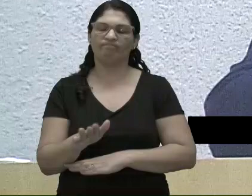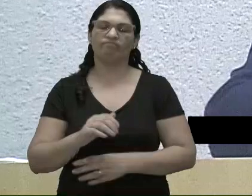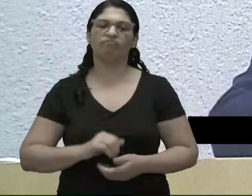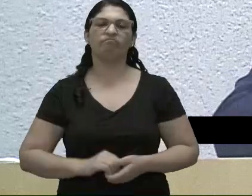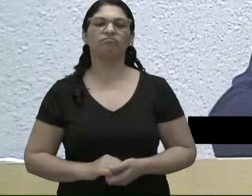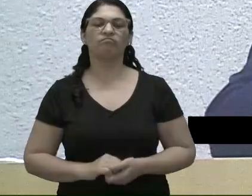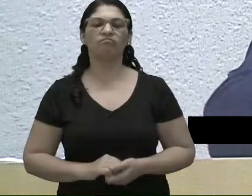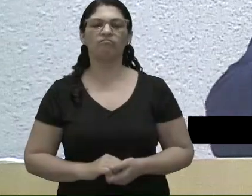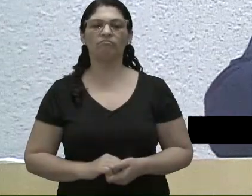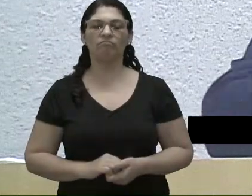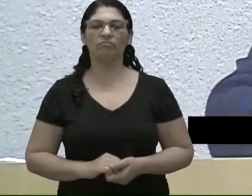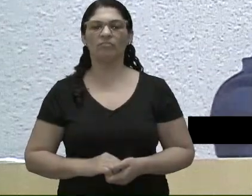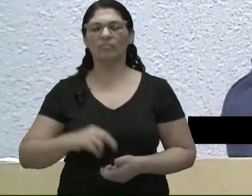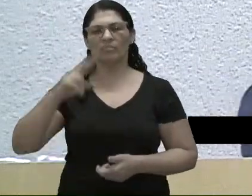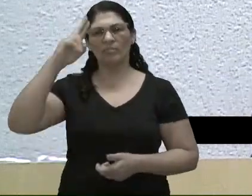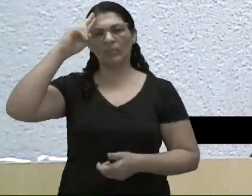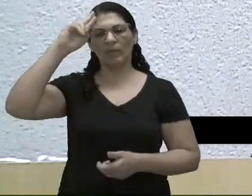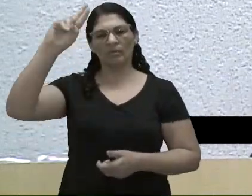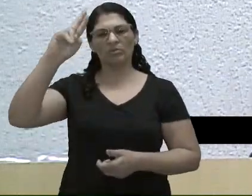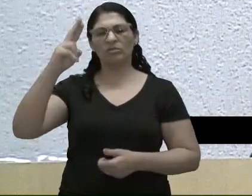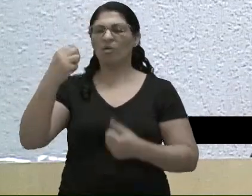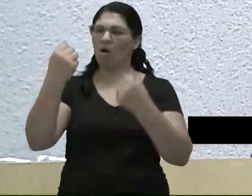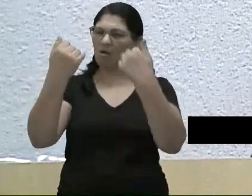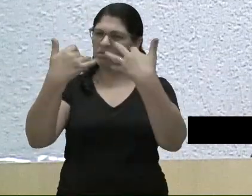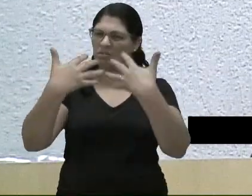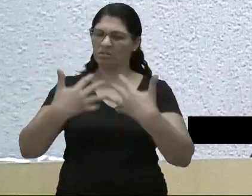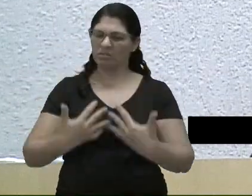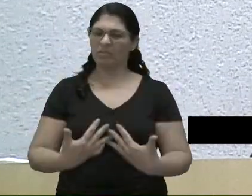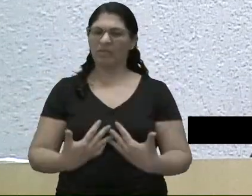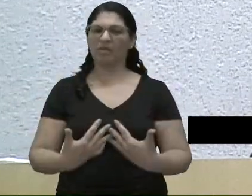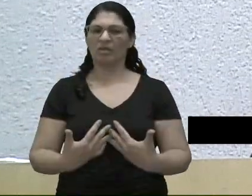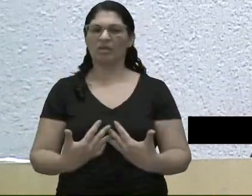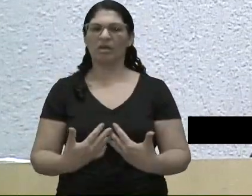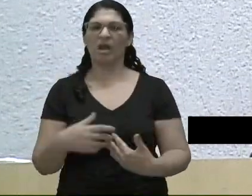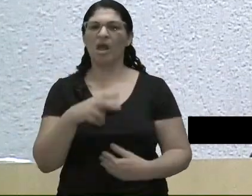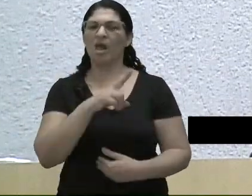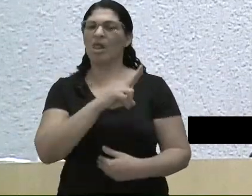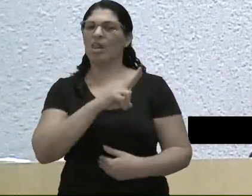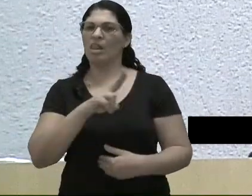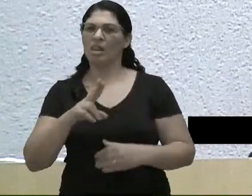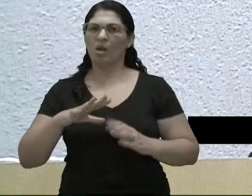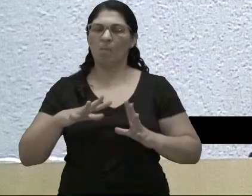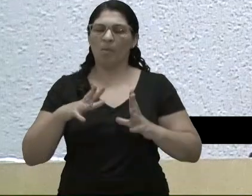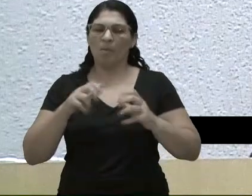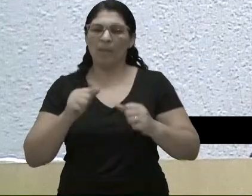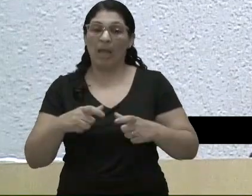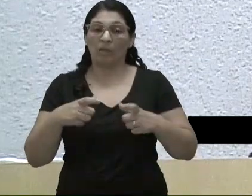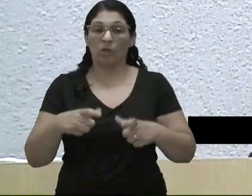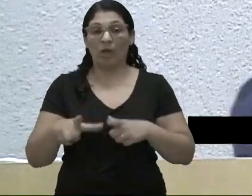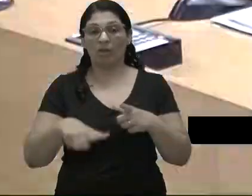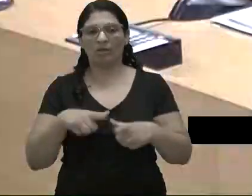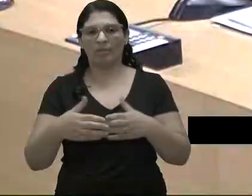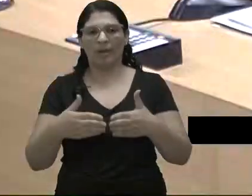O senhor pode falar para a gente, por favor, relatando o nome completo e local de trabalho, por favor?